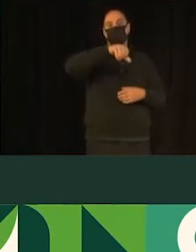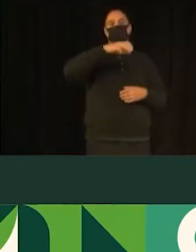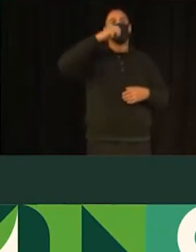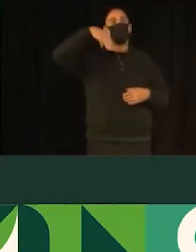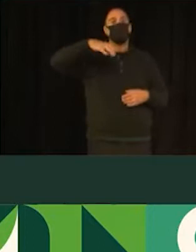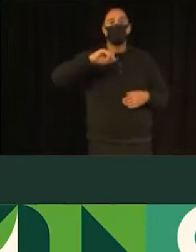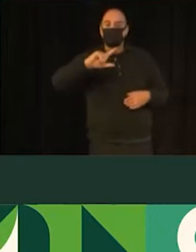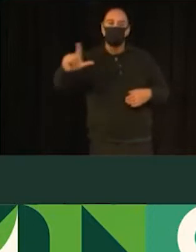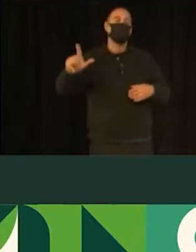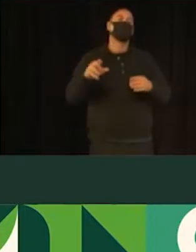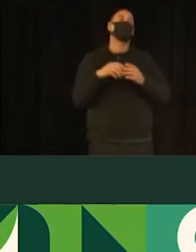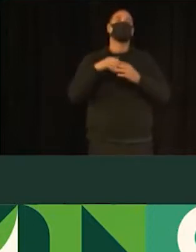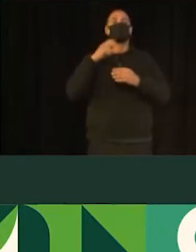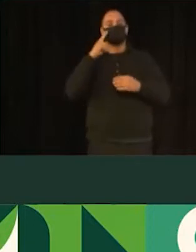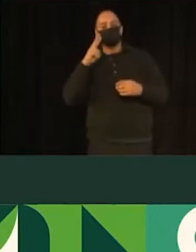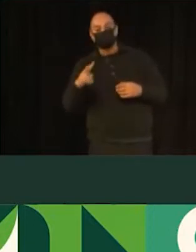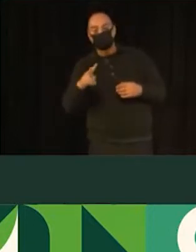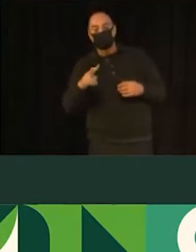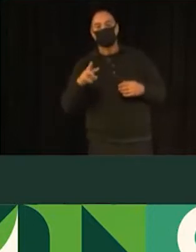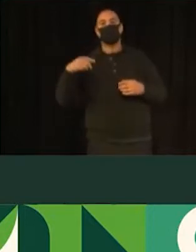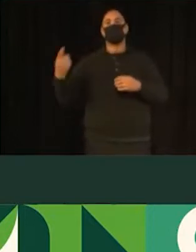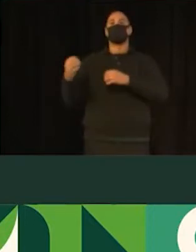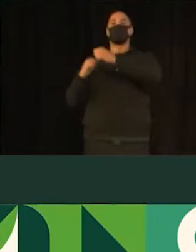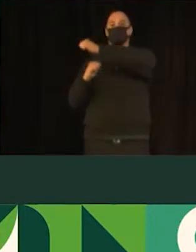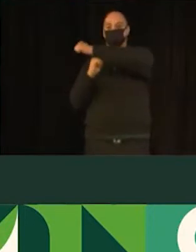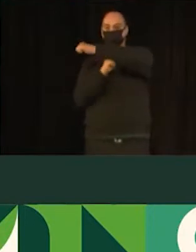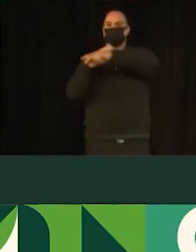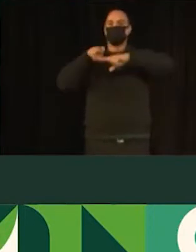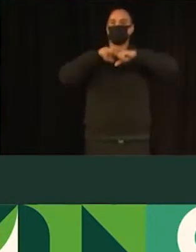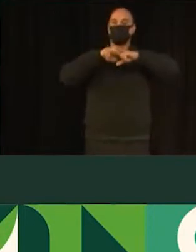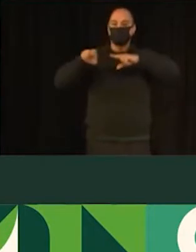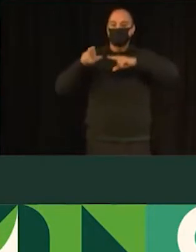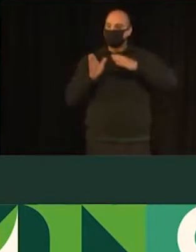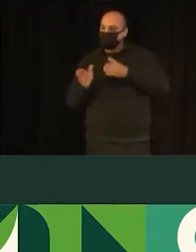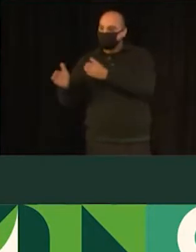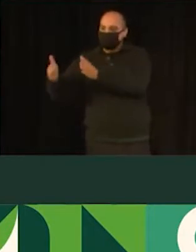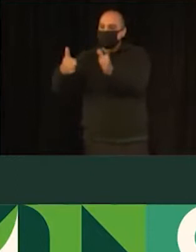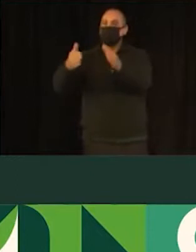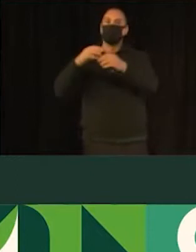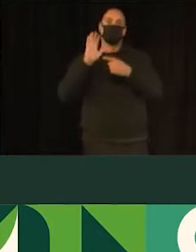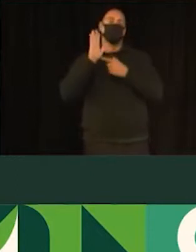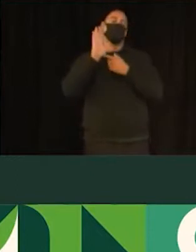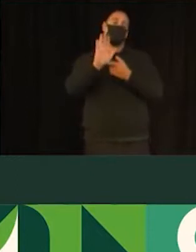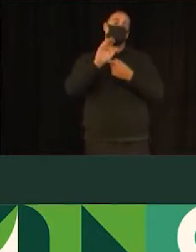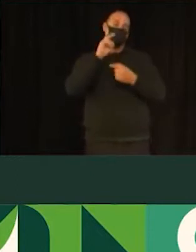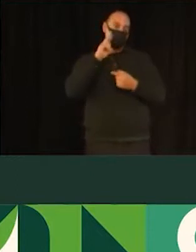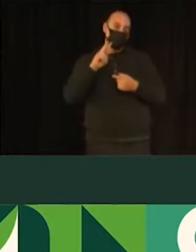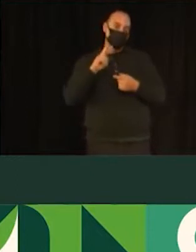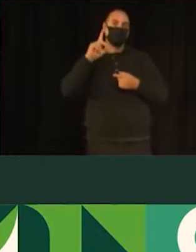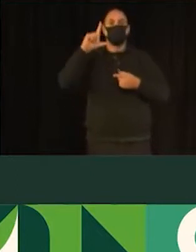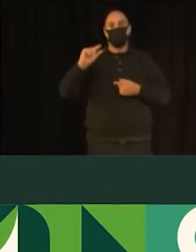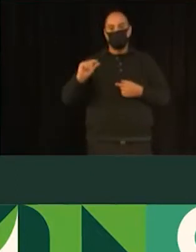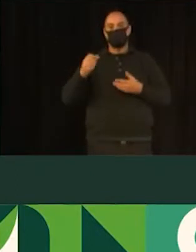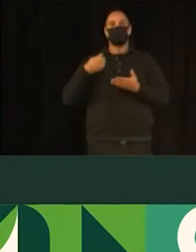Aqui são fotos da obra do aeroporto, a gente pode ver aqui a viga em curva, né? A gente consegue também ver o túnel